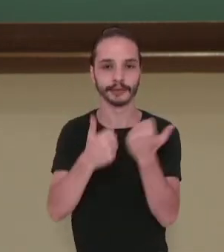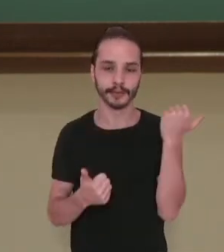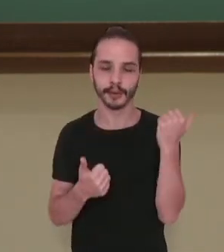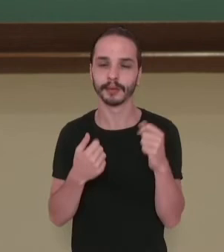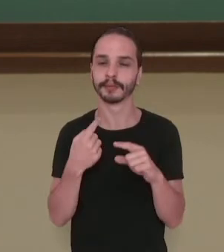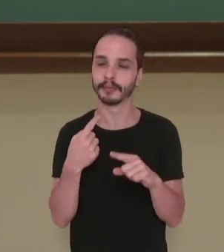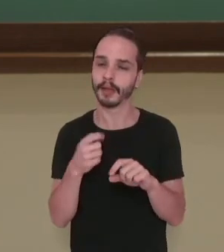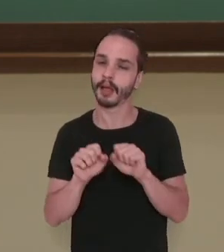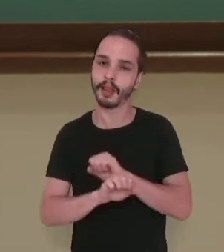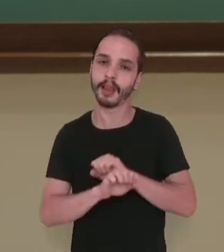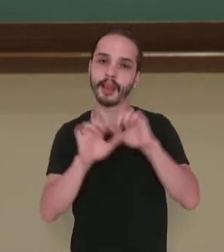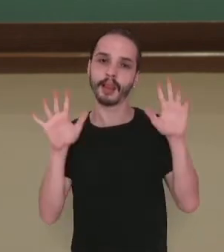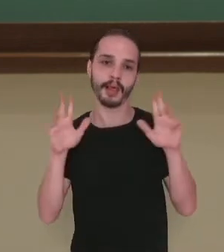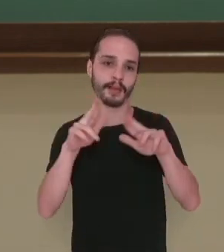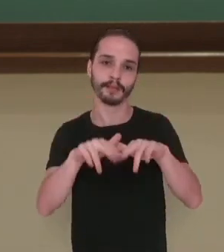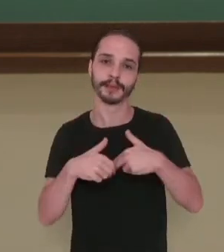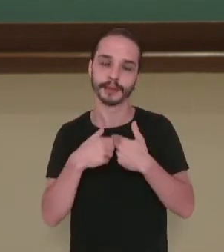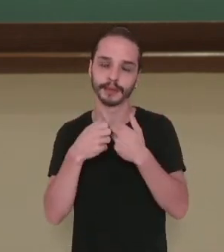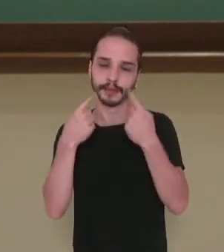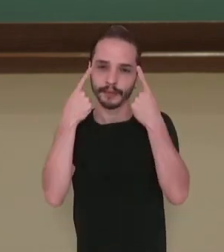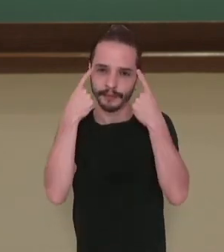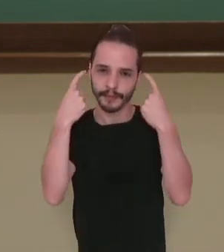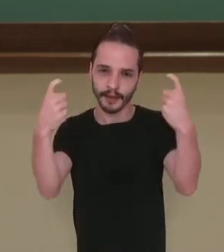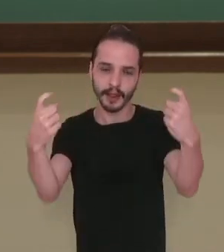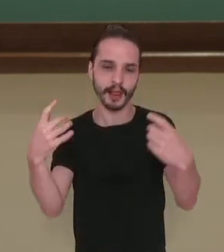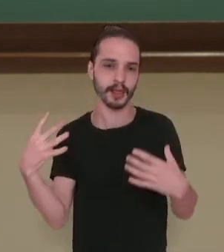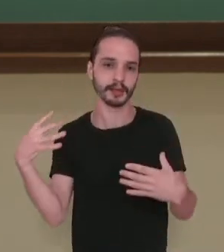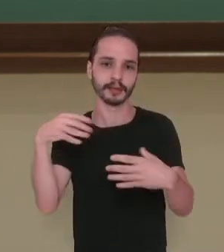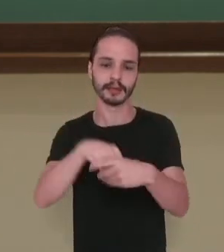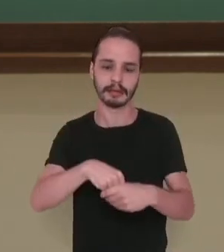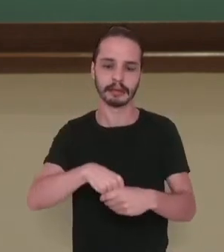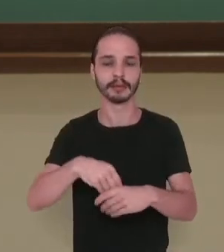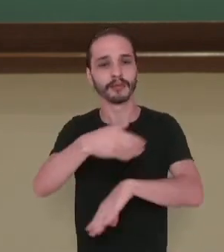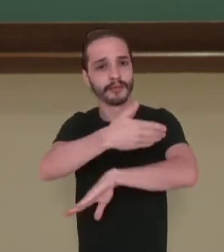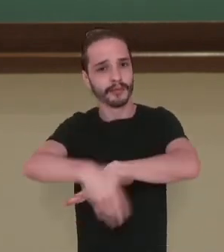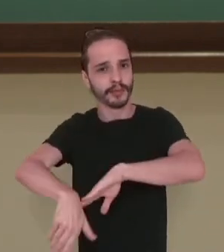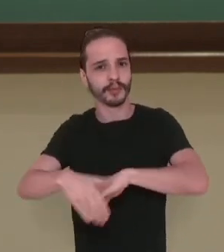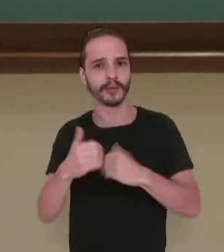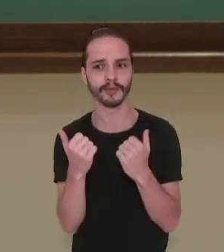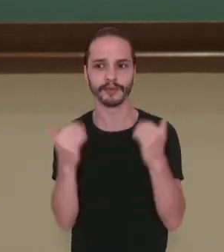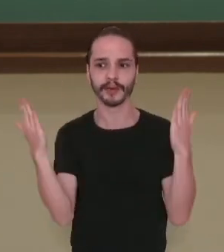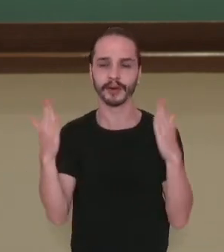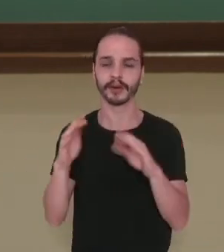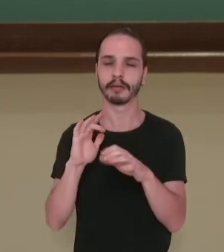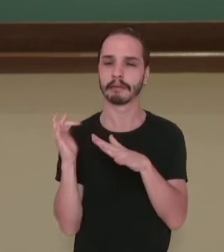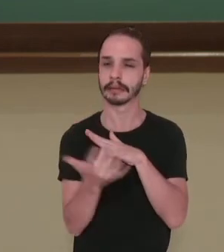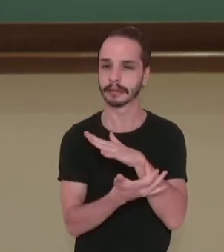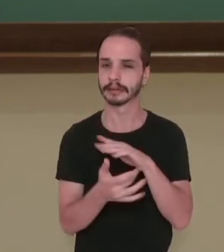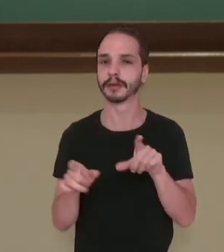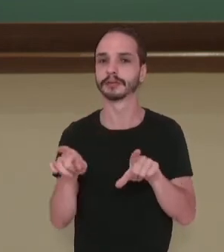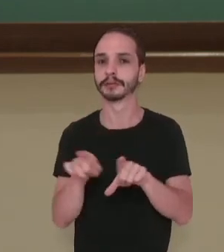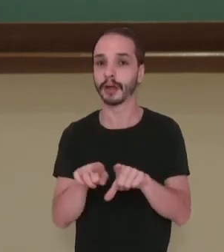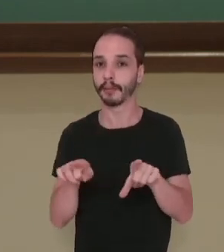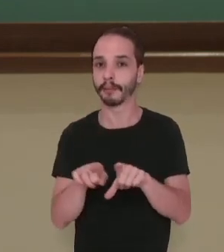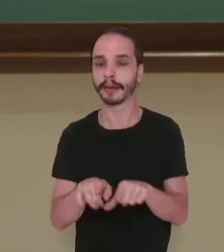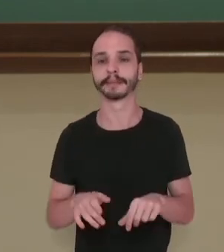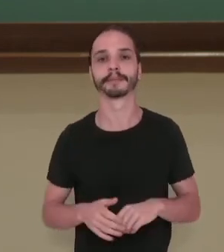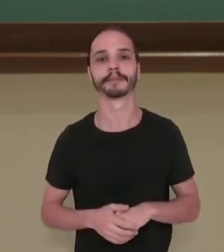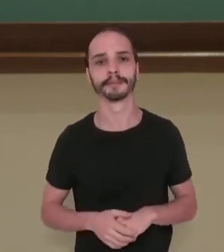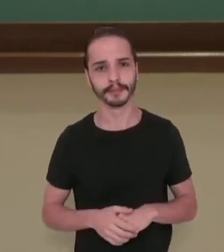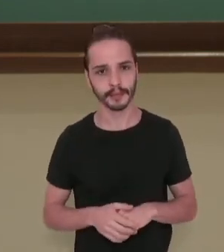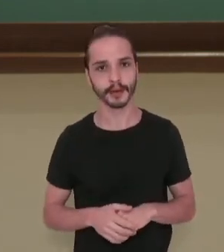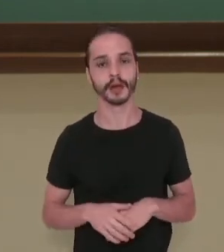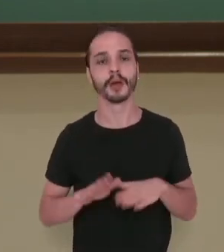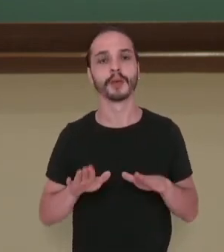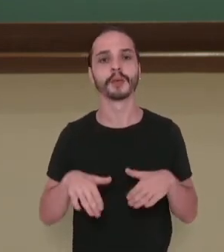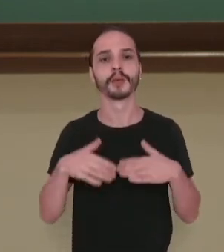em que temos a violência a campear nos estádios, fora deles e nas redes sociais. E agora, gente? Quais adjetivos o